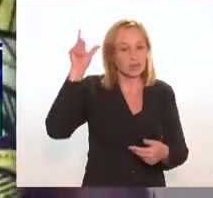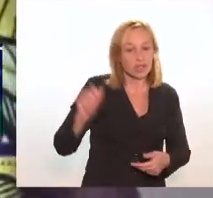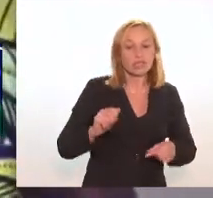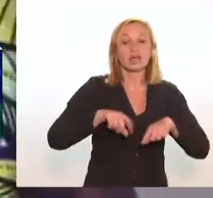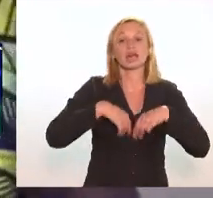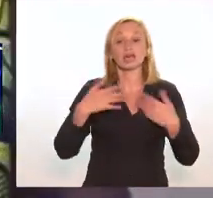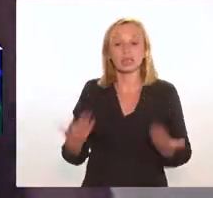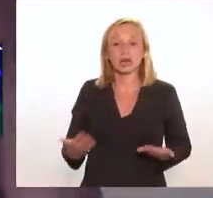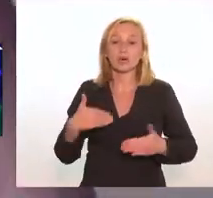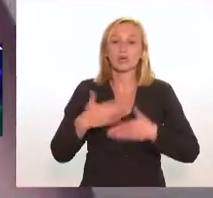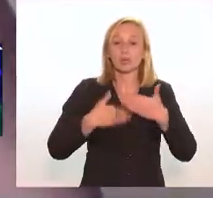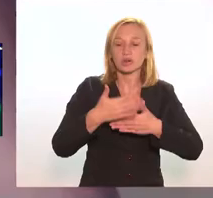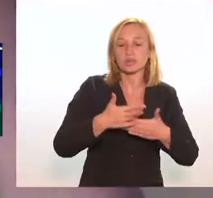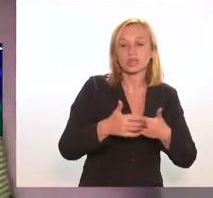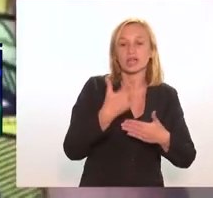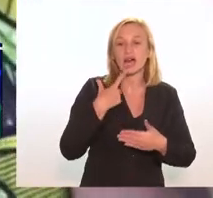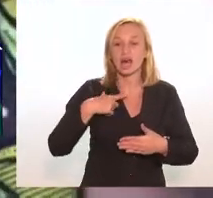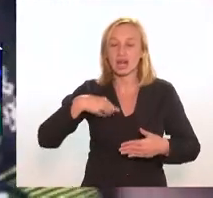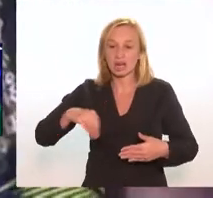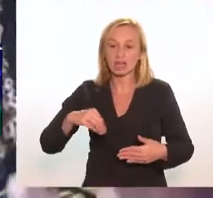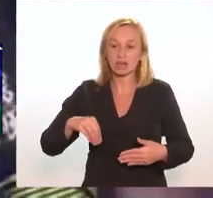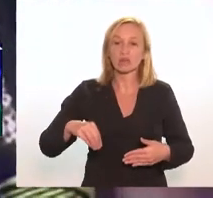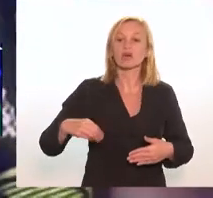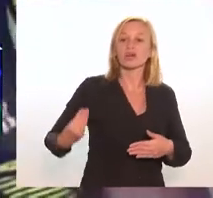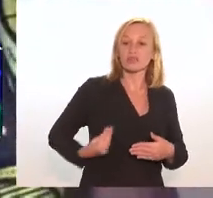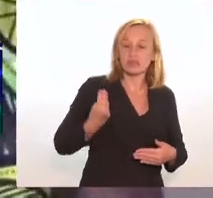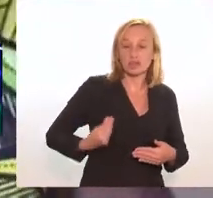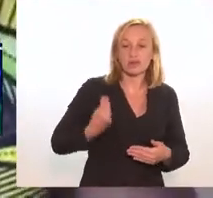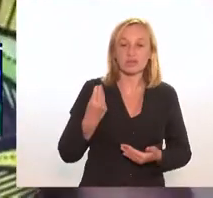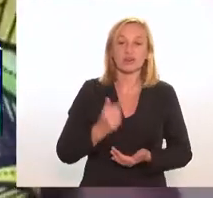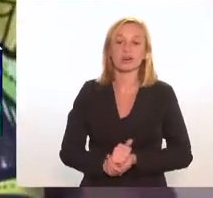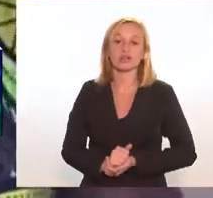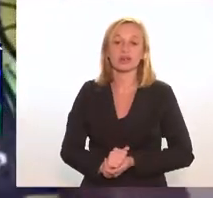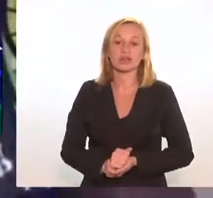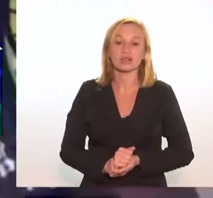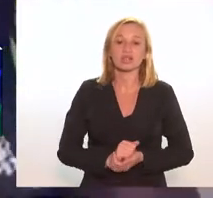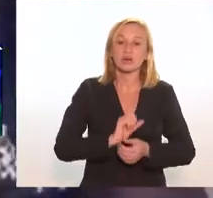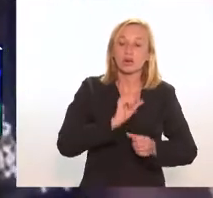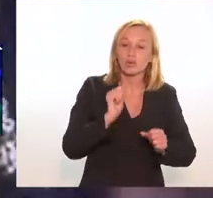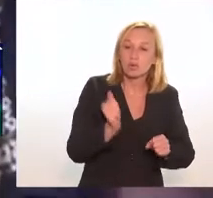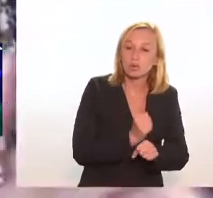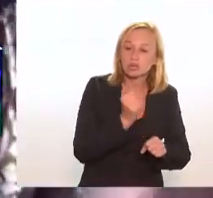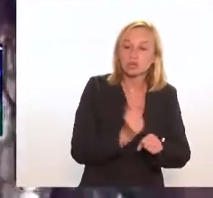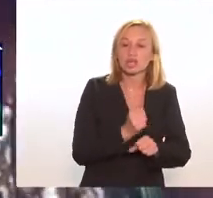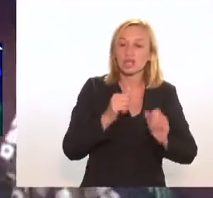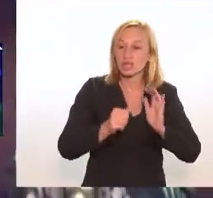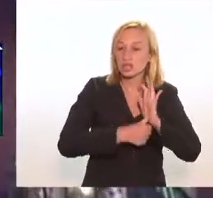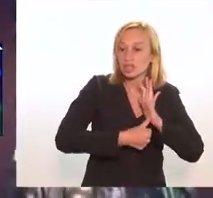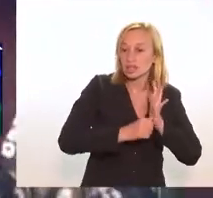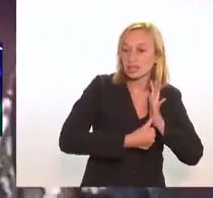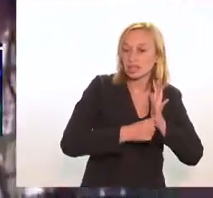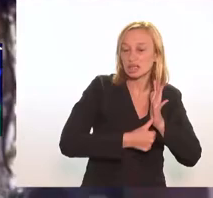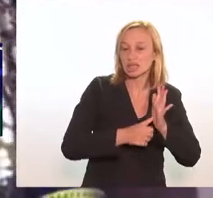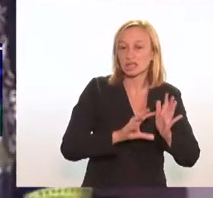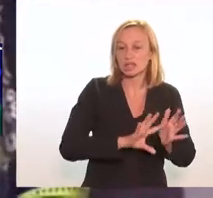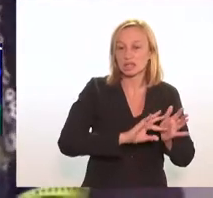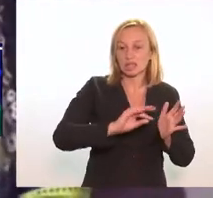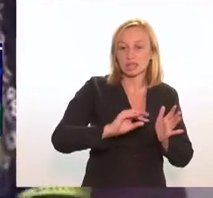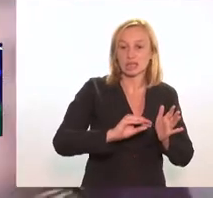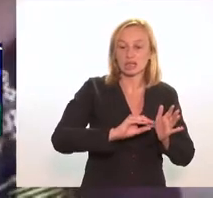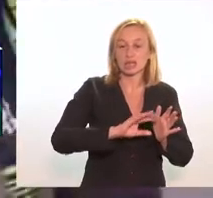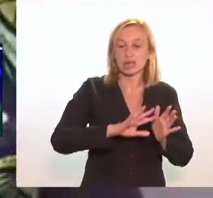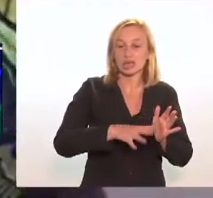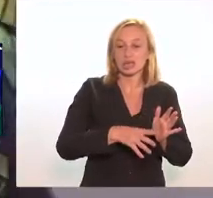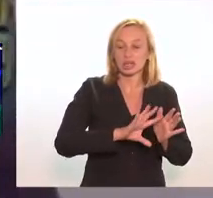Então, o processo da língua viva, ele nos permite, inclusive, construir identidades e se livrar de mazelas